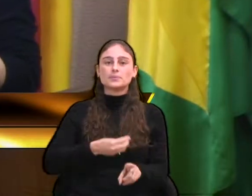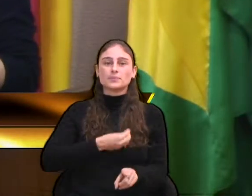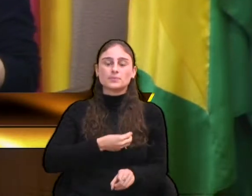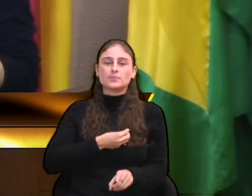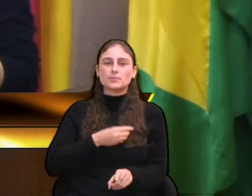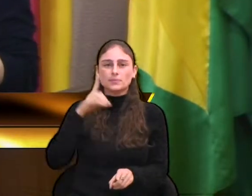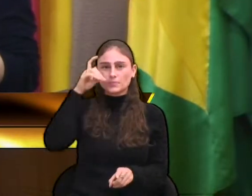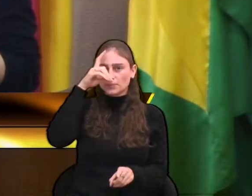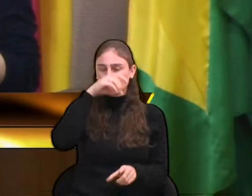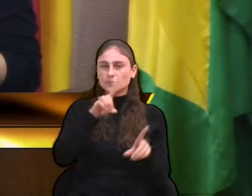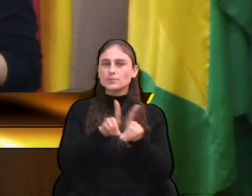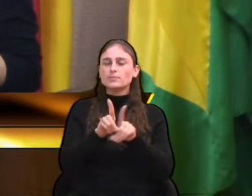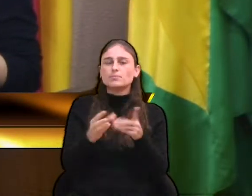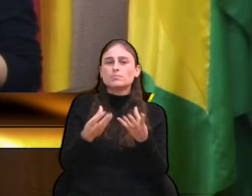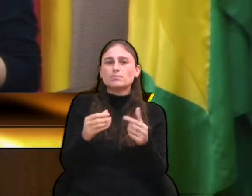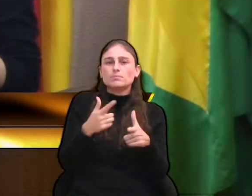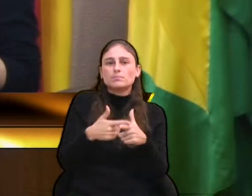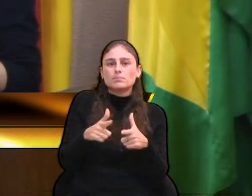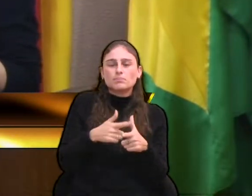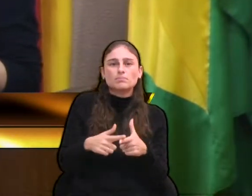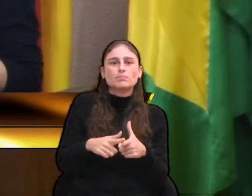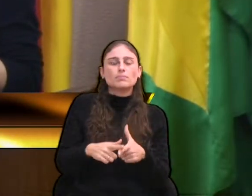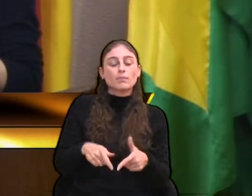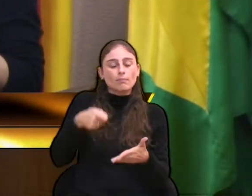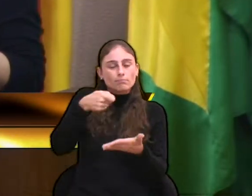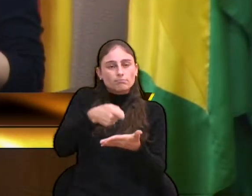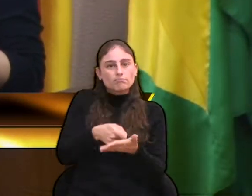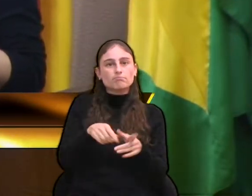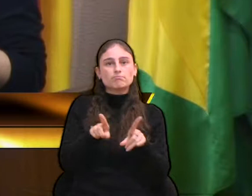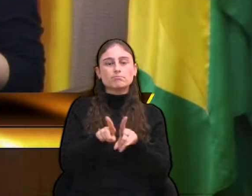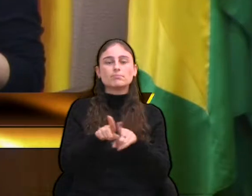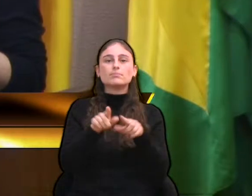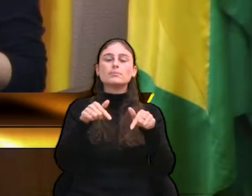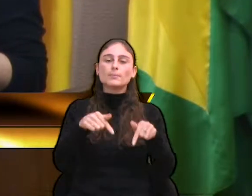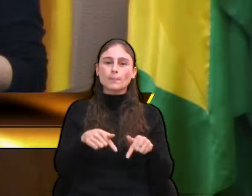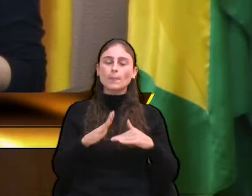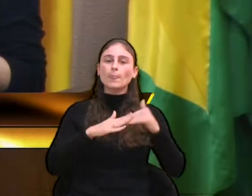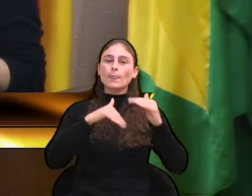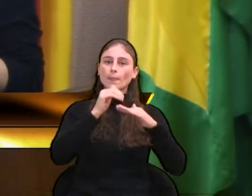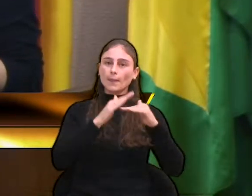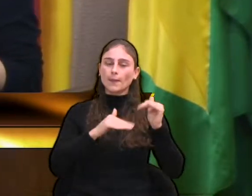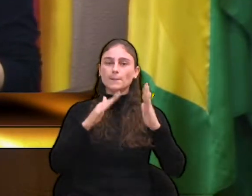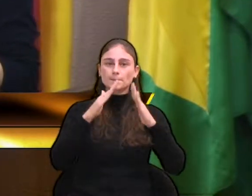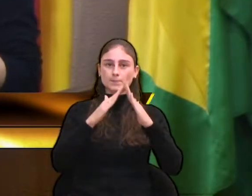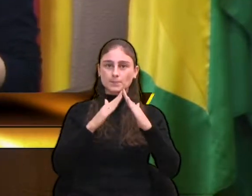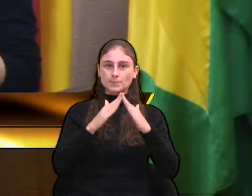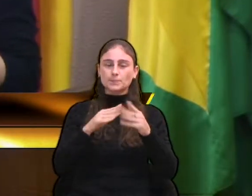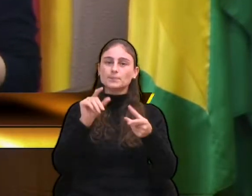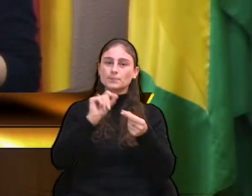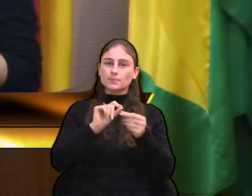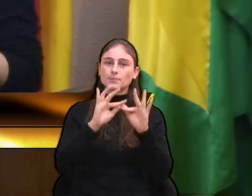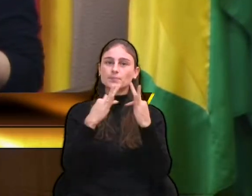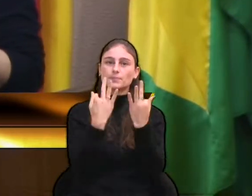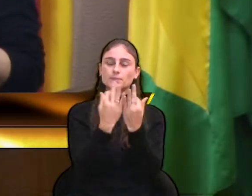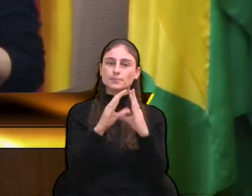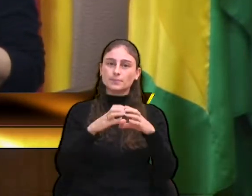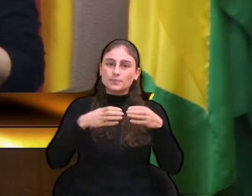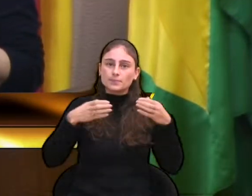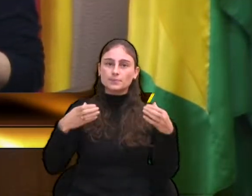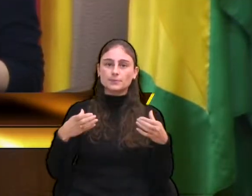diante de tanta adversidade, firmou sua raiz aqui, construiu sua casa e fez a família